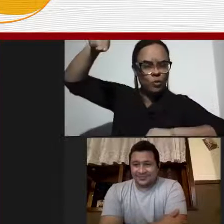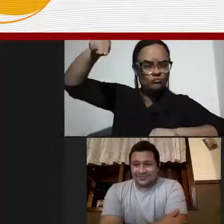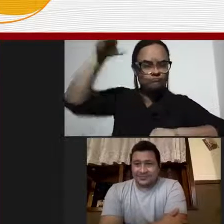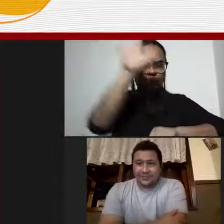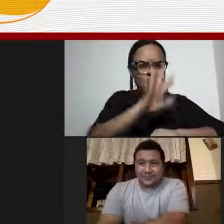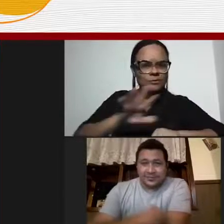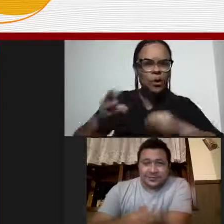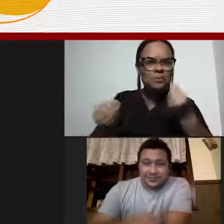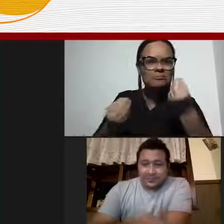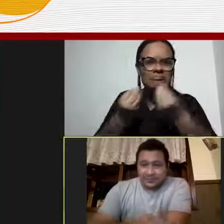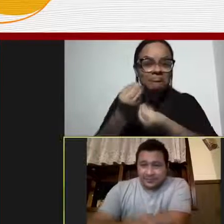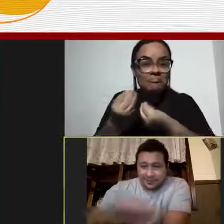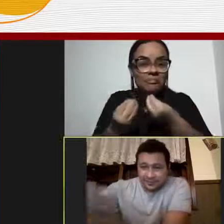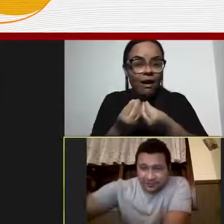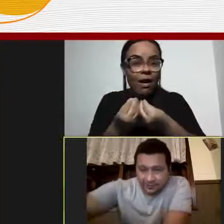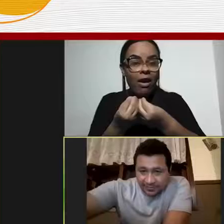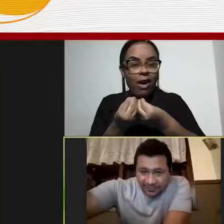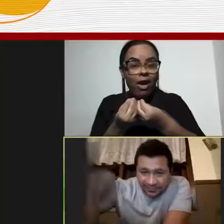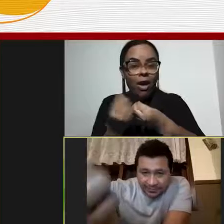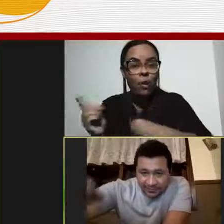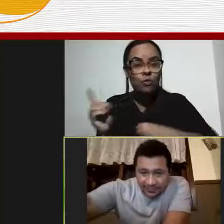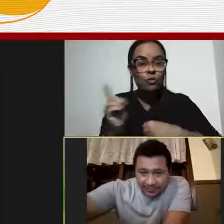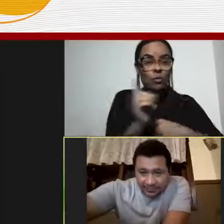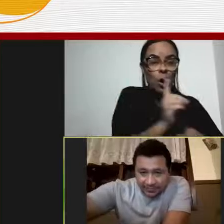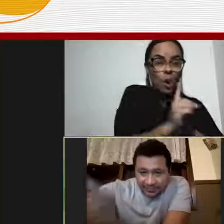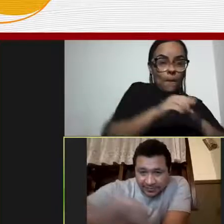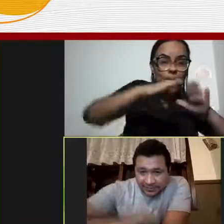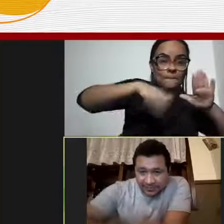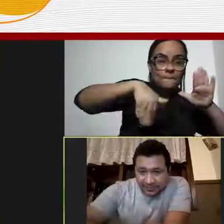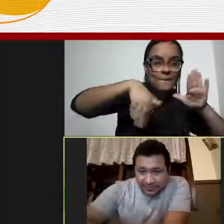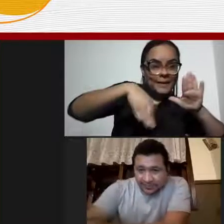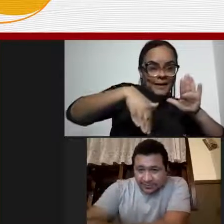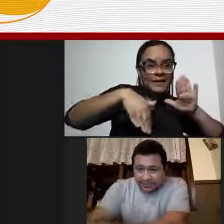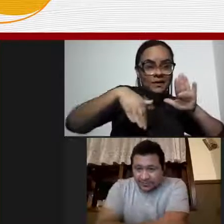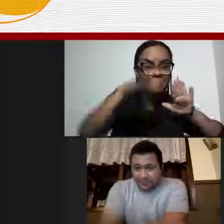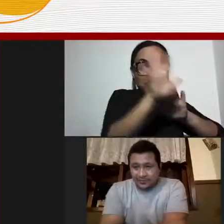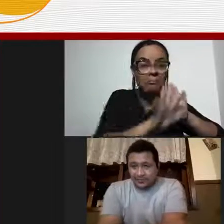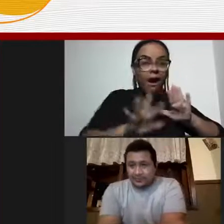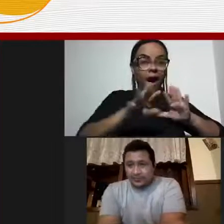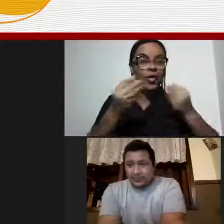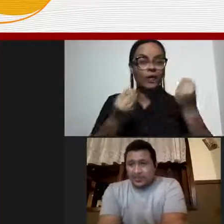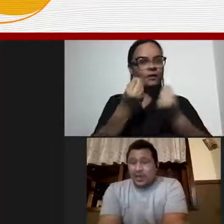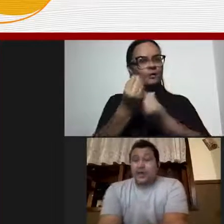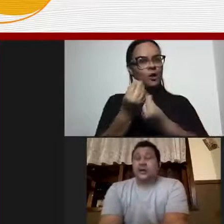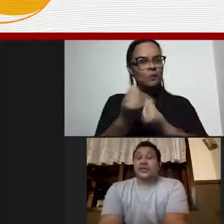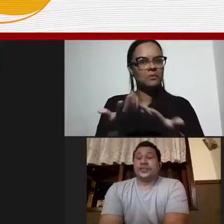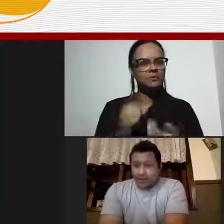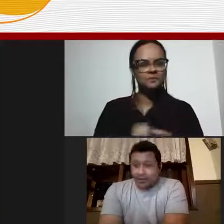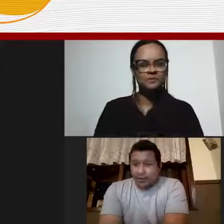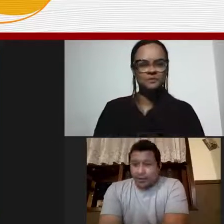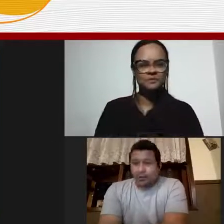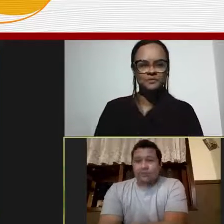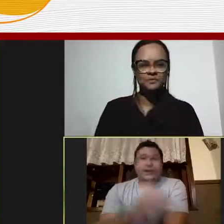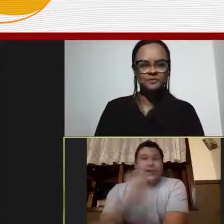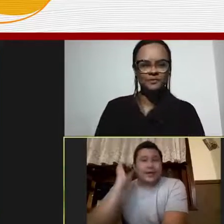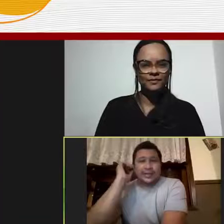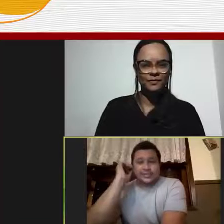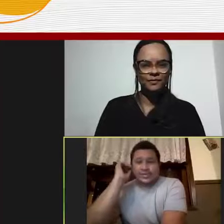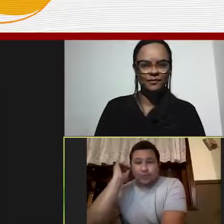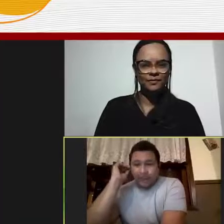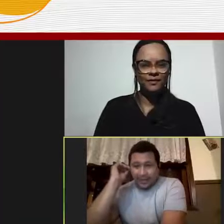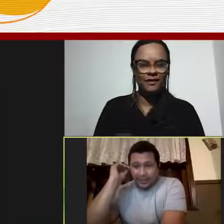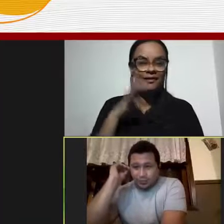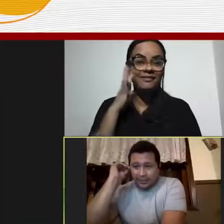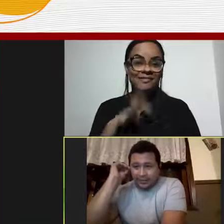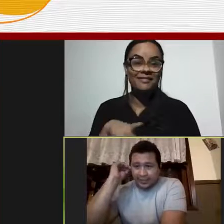Como foi que você foi parar nas praias desse nosso Brasil? André, meu garoto, legal